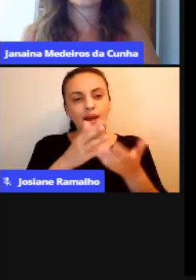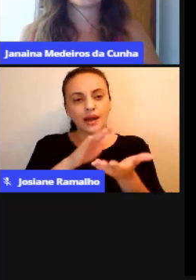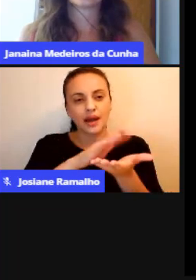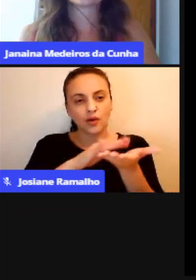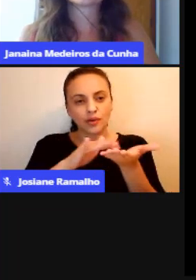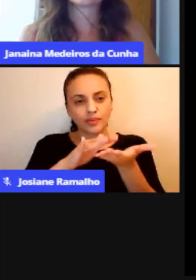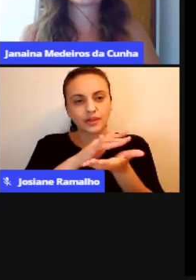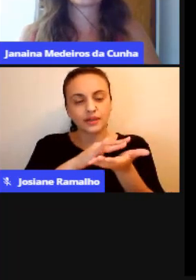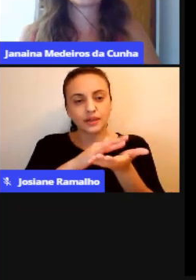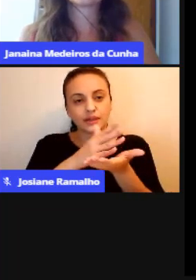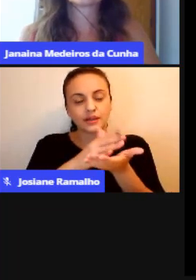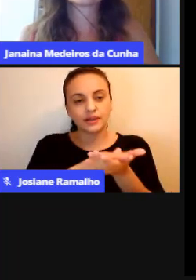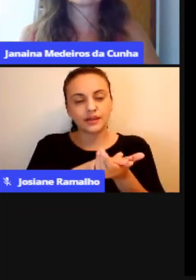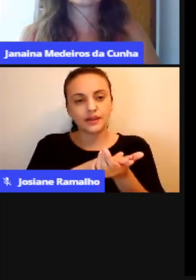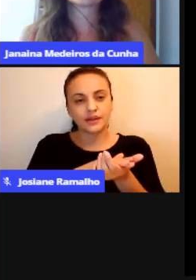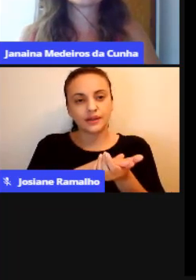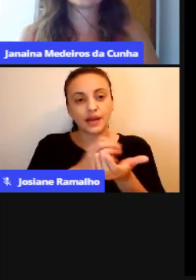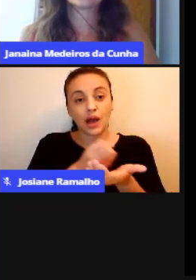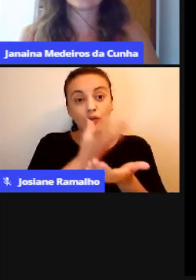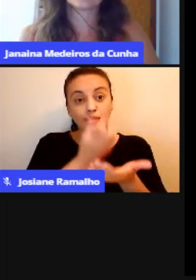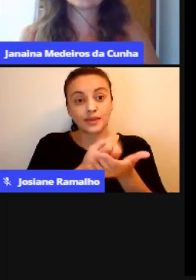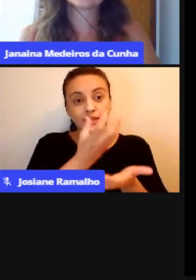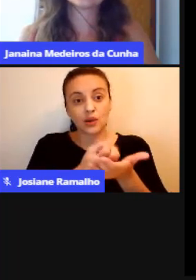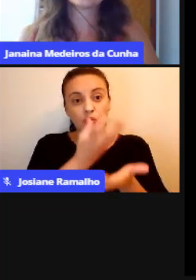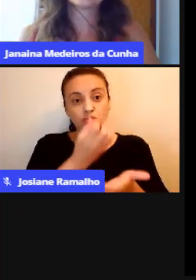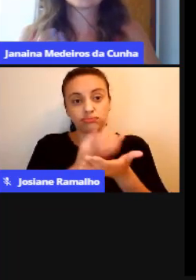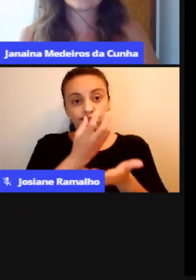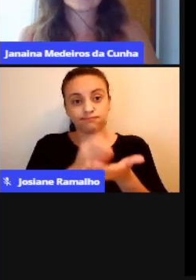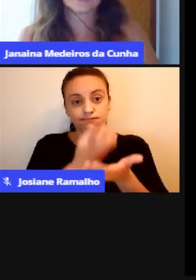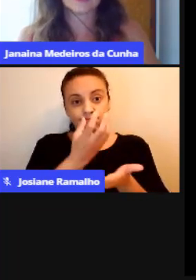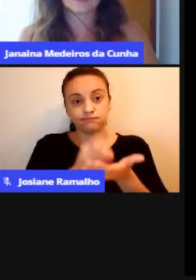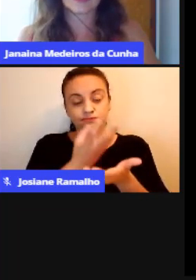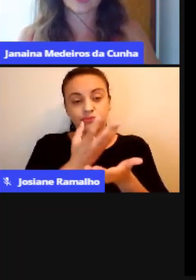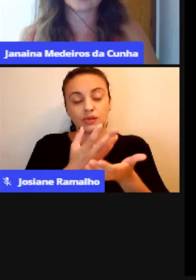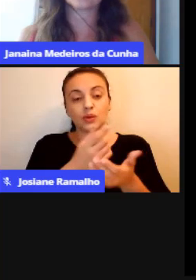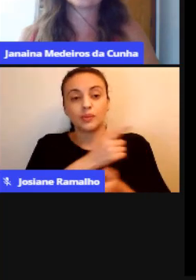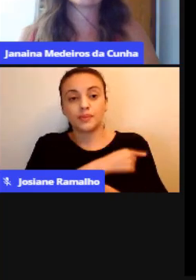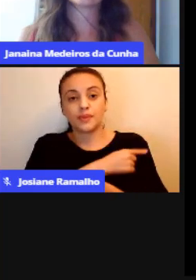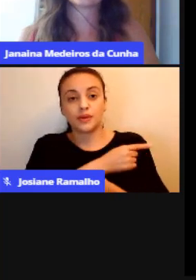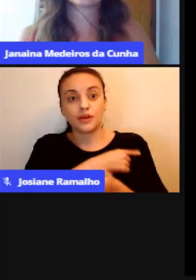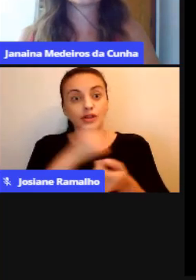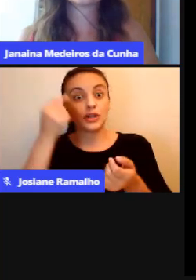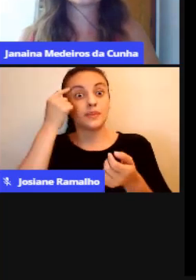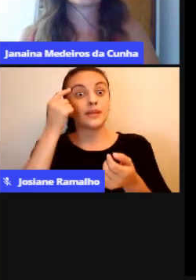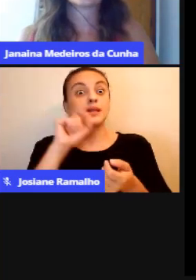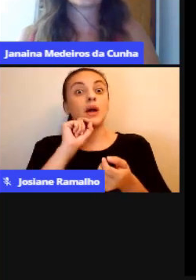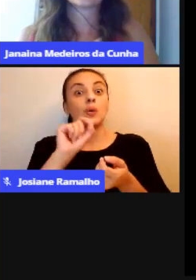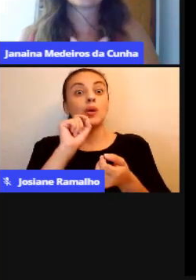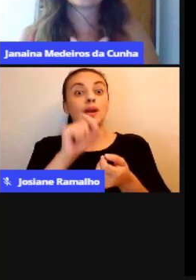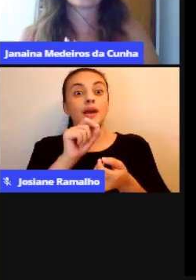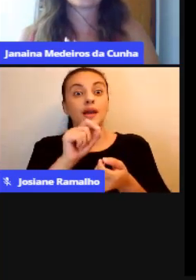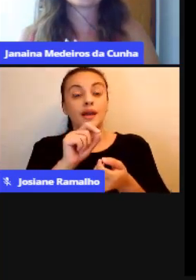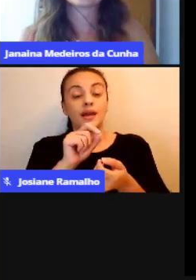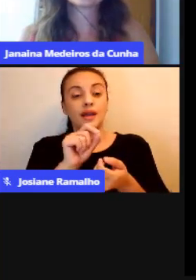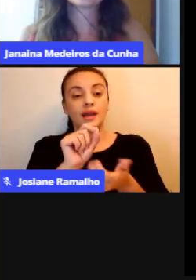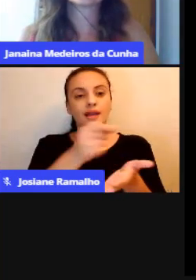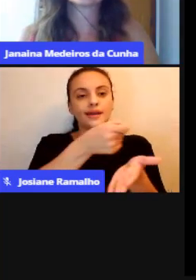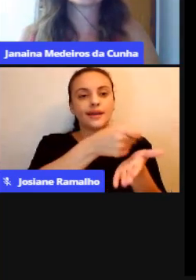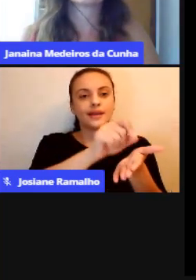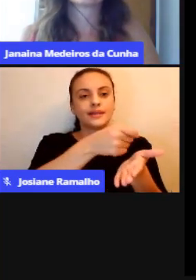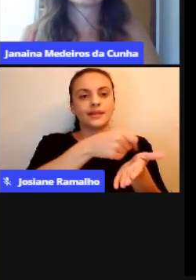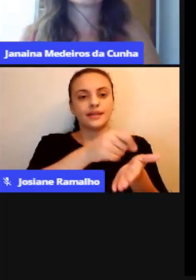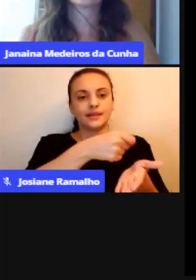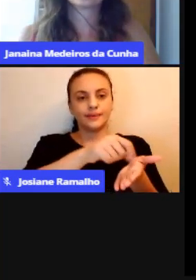alfabetizadores, nós pensamos muito a questão da escrita, né, dos níveis da escrita, que a gente realmente trabalha